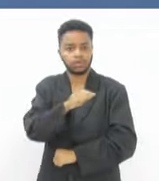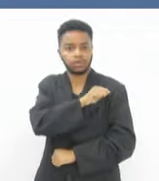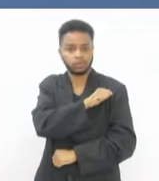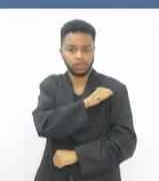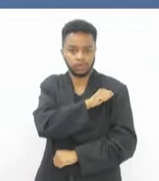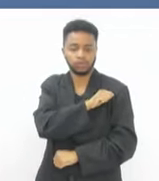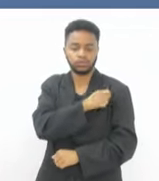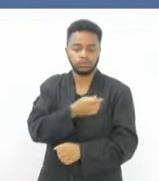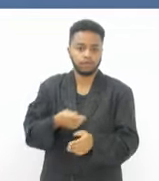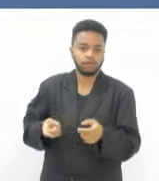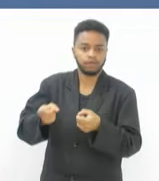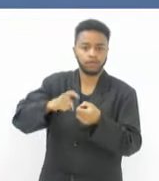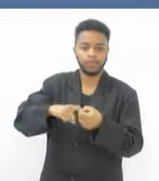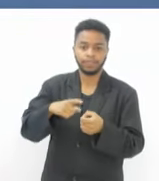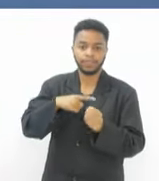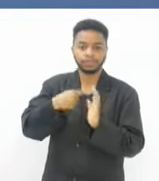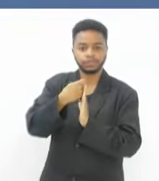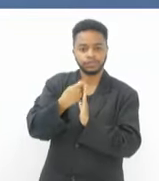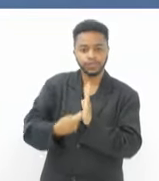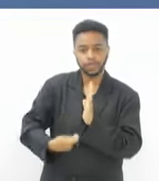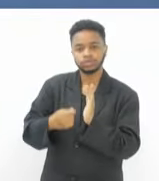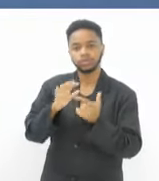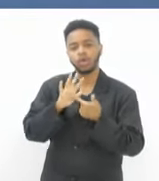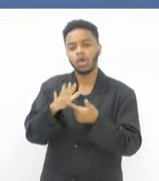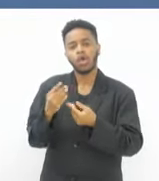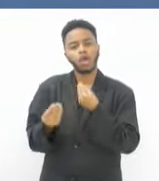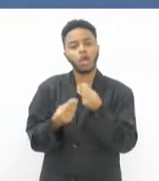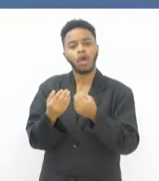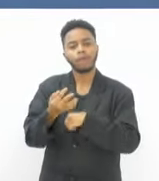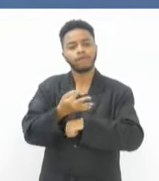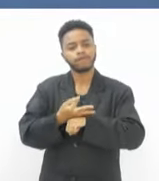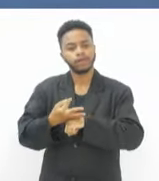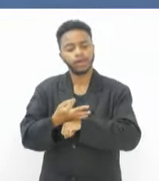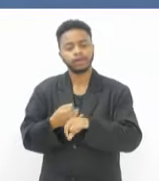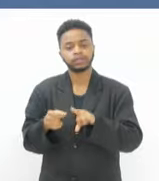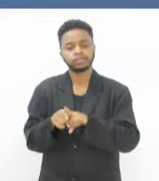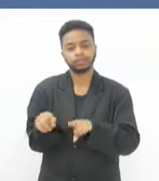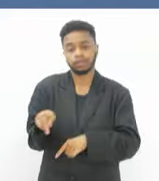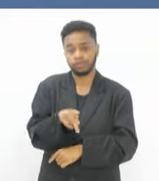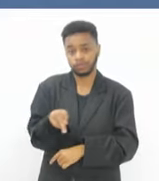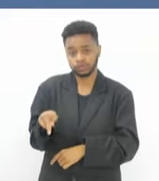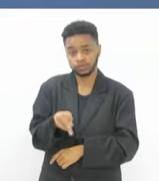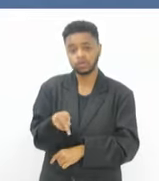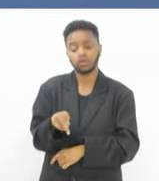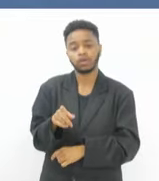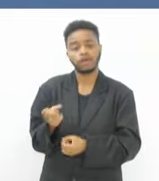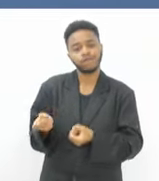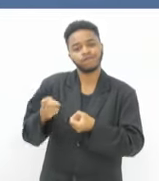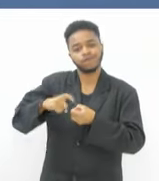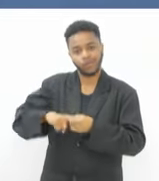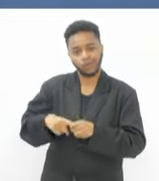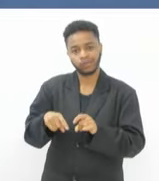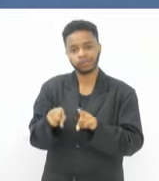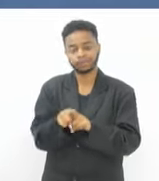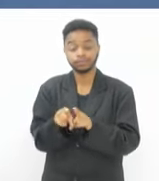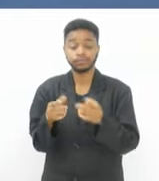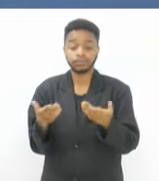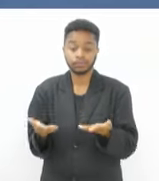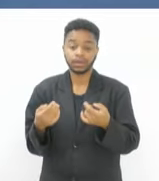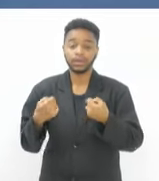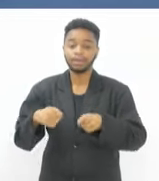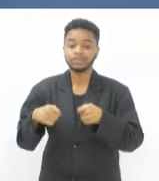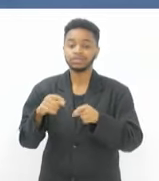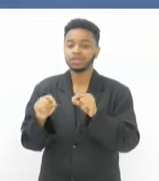chegam. Tem aquela velha redação, como foram suas férias. As professoras também estão voltando. Então a gente precisa tirar um